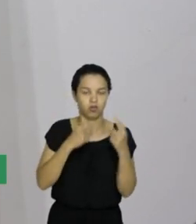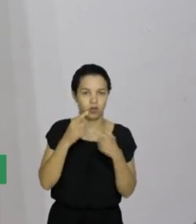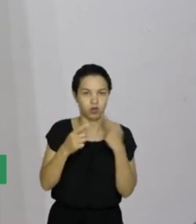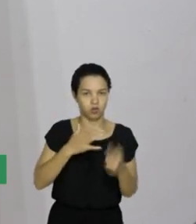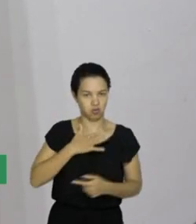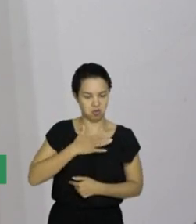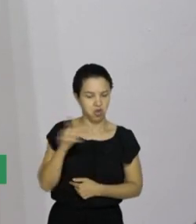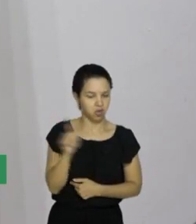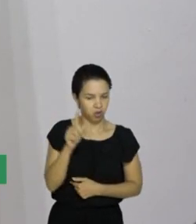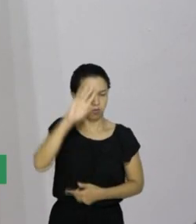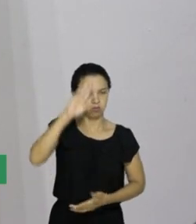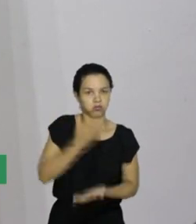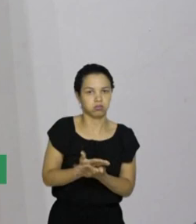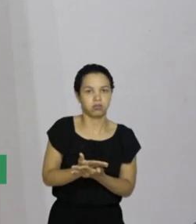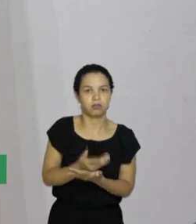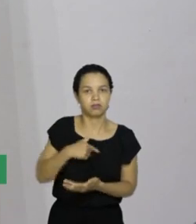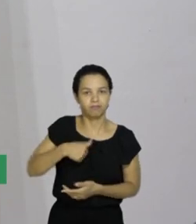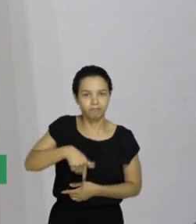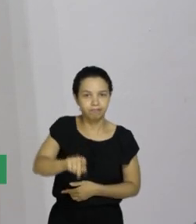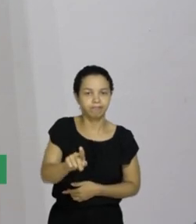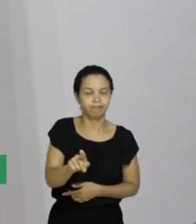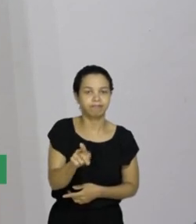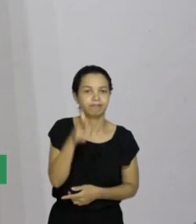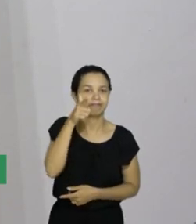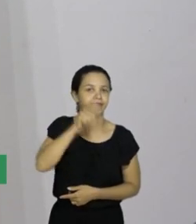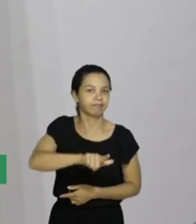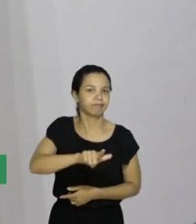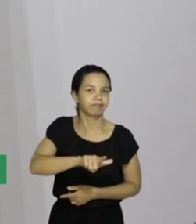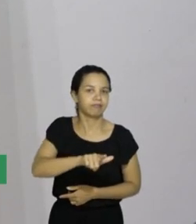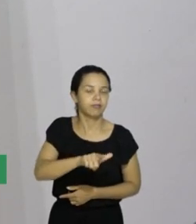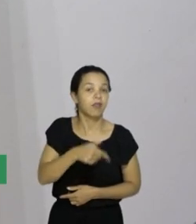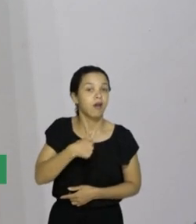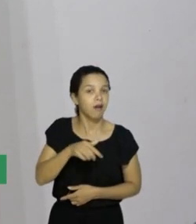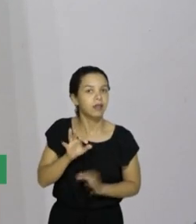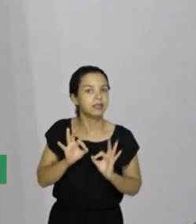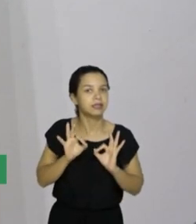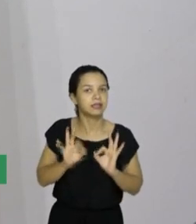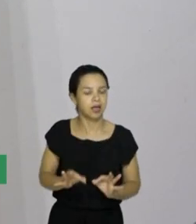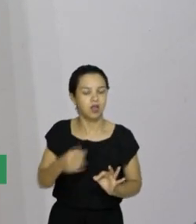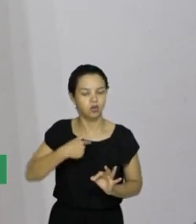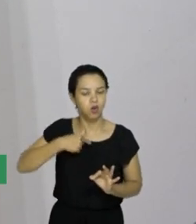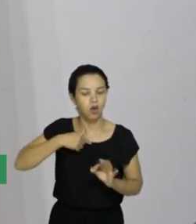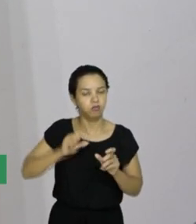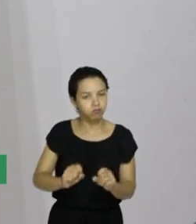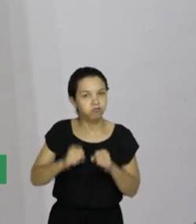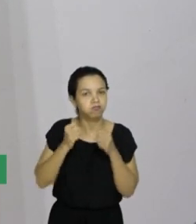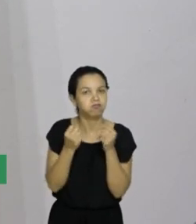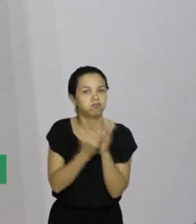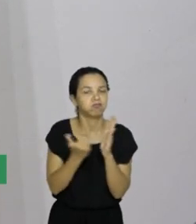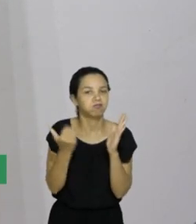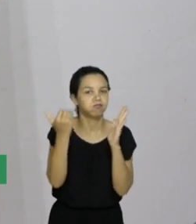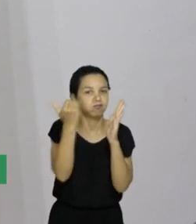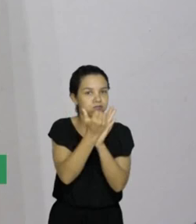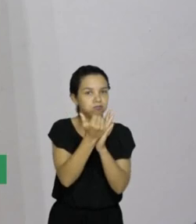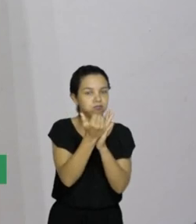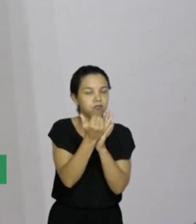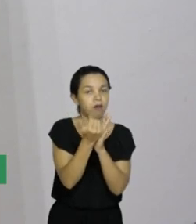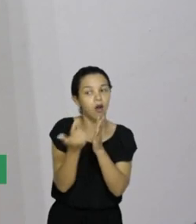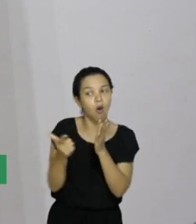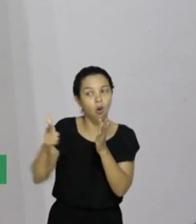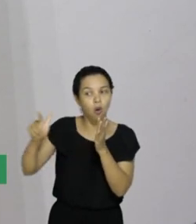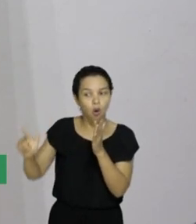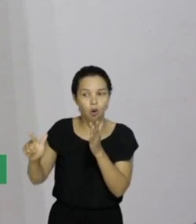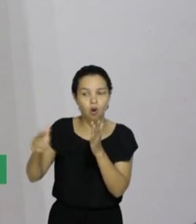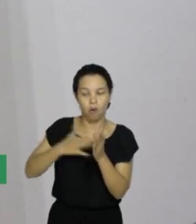Eu chegarei lá o senhor pode ter certeza farei a minha parte então a outra parte